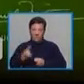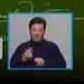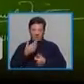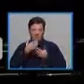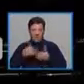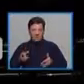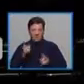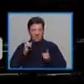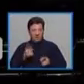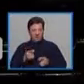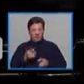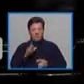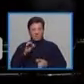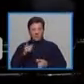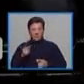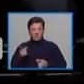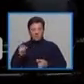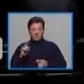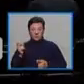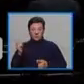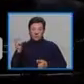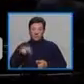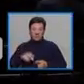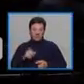abrir a iniciativa. Mas,